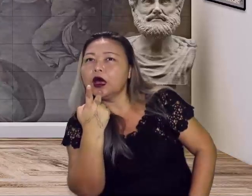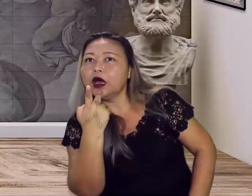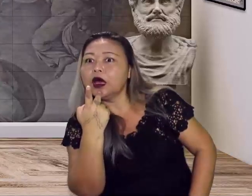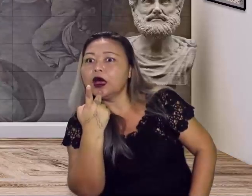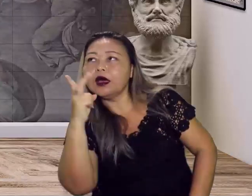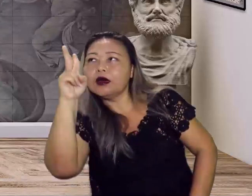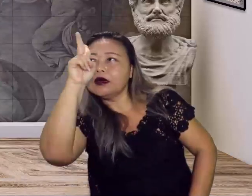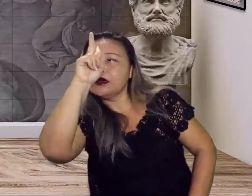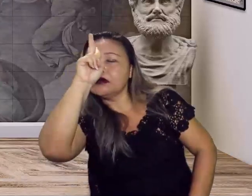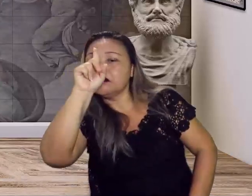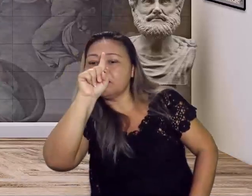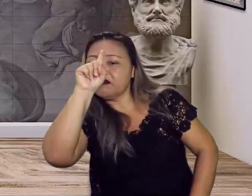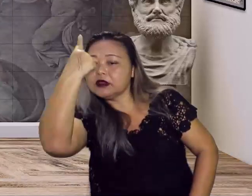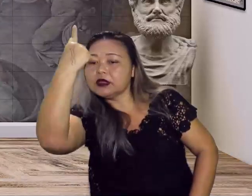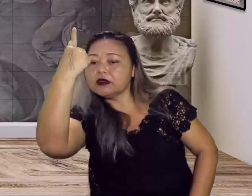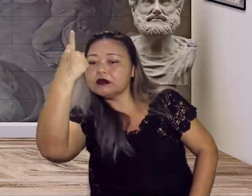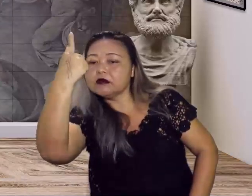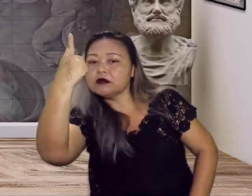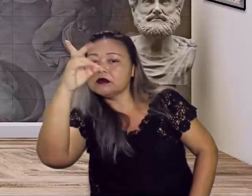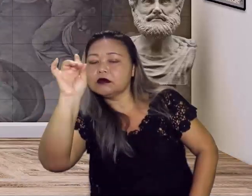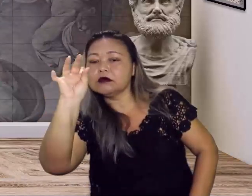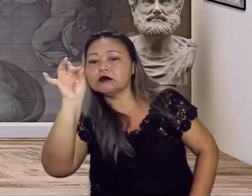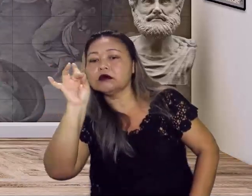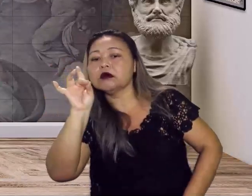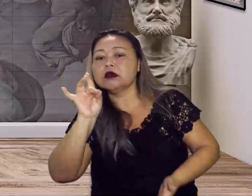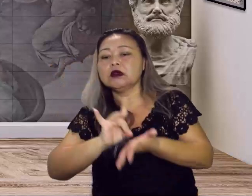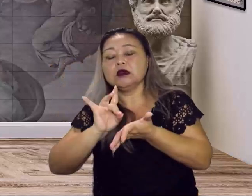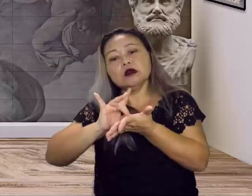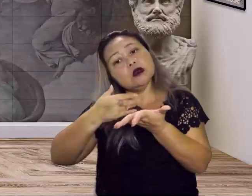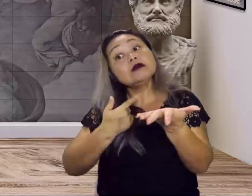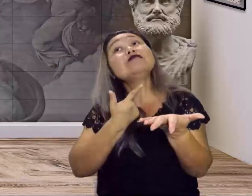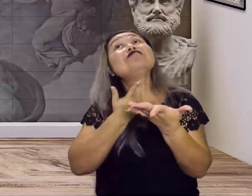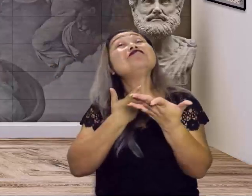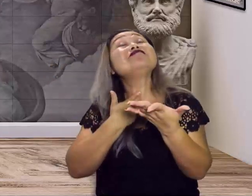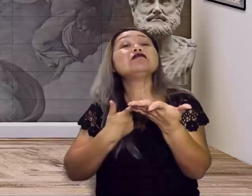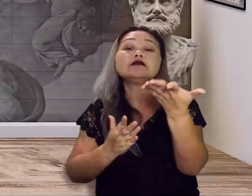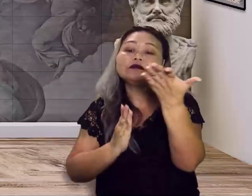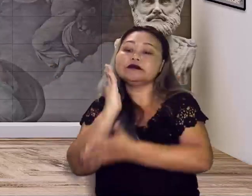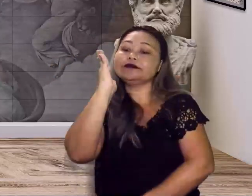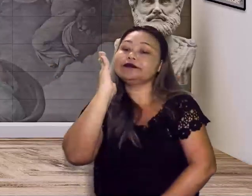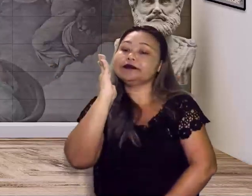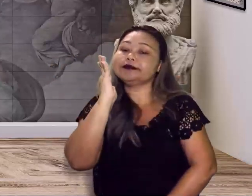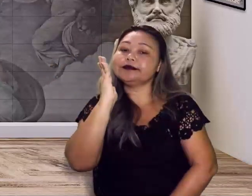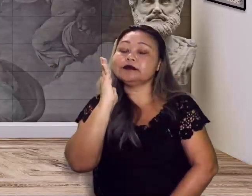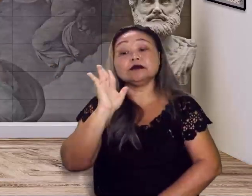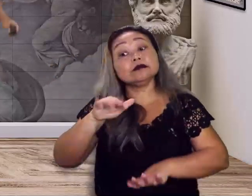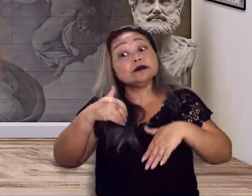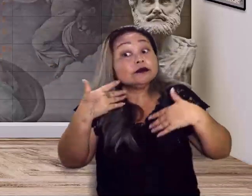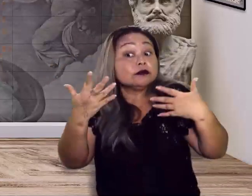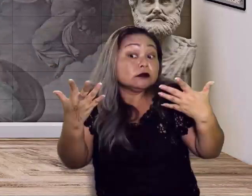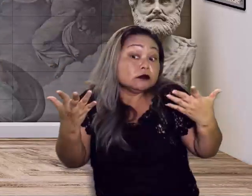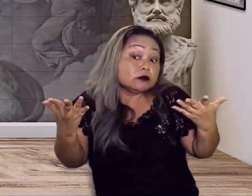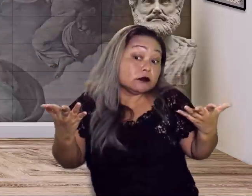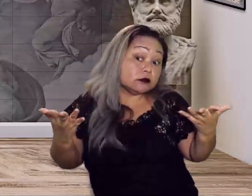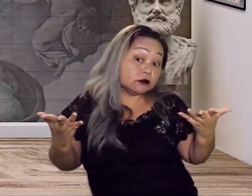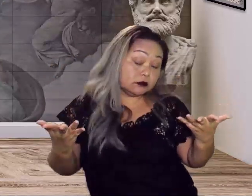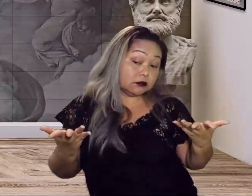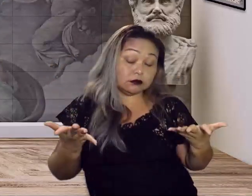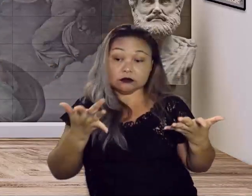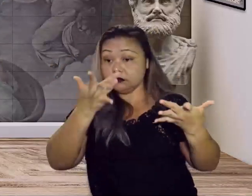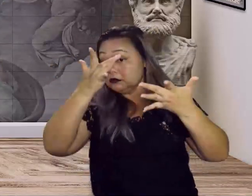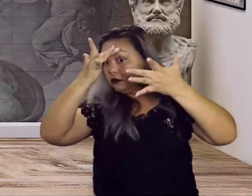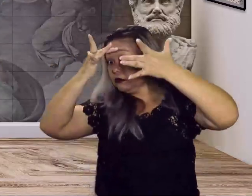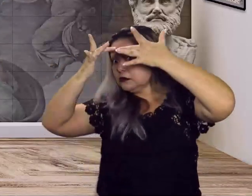é uma história que eu inventei, para não dizer que é verdade, porque a minha vontade é que eu passar. Aí as pessoas